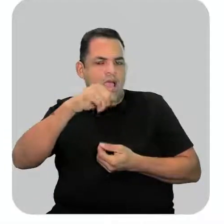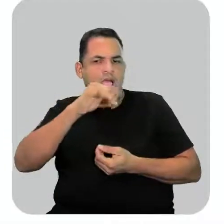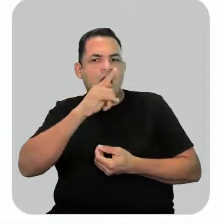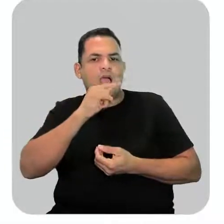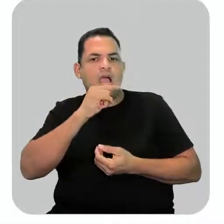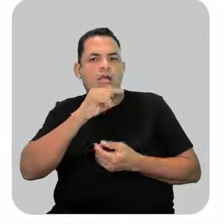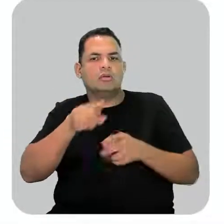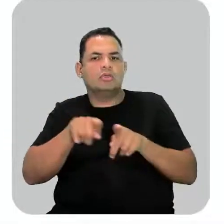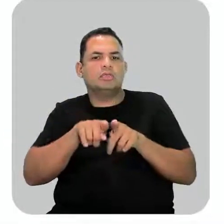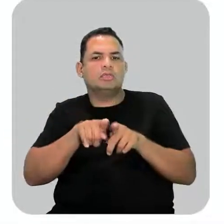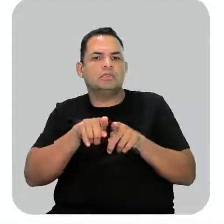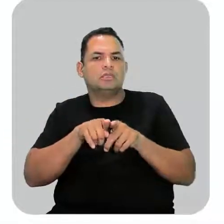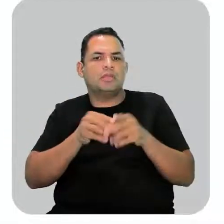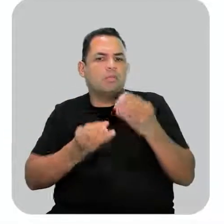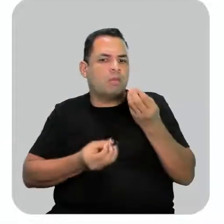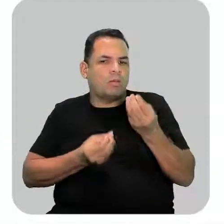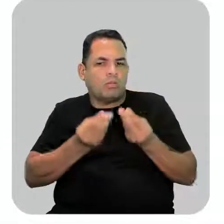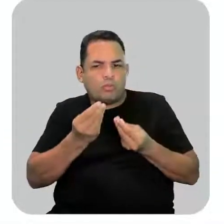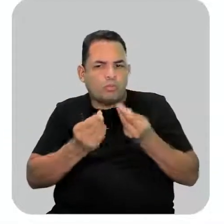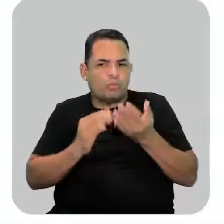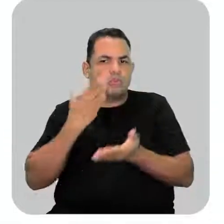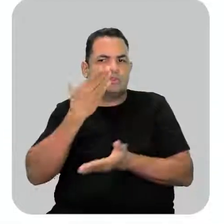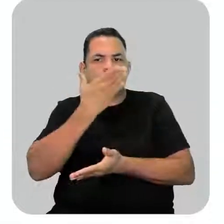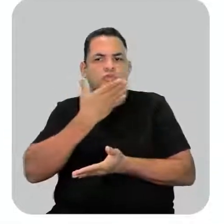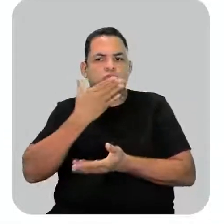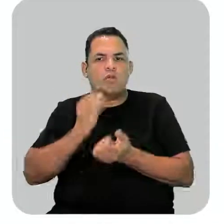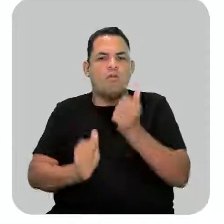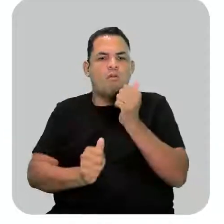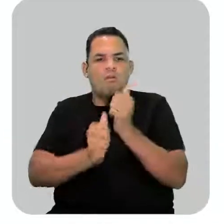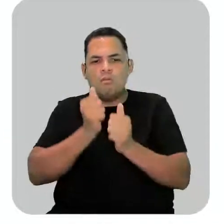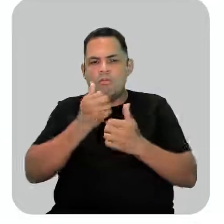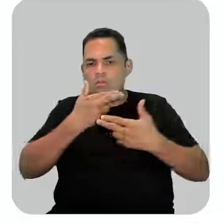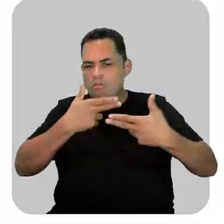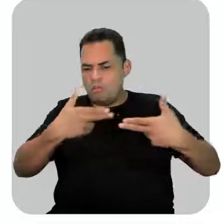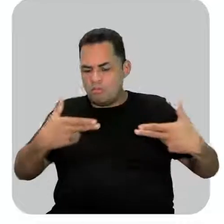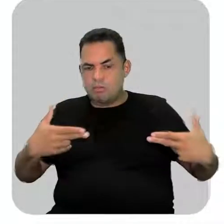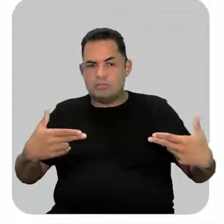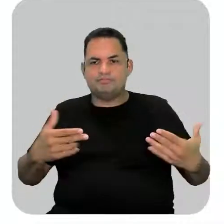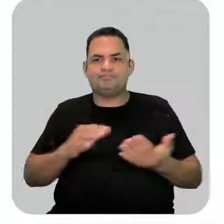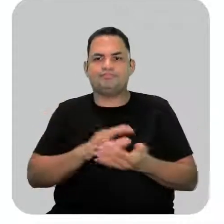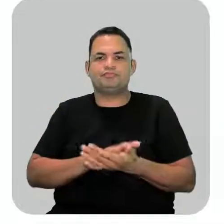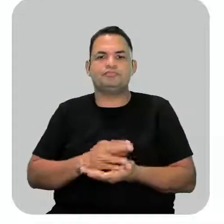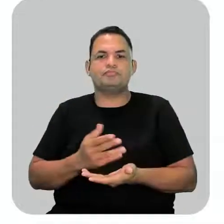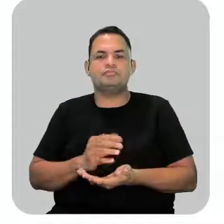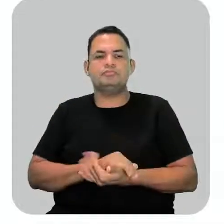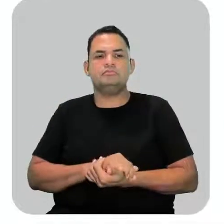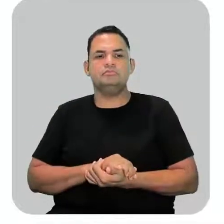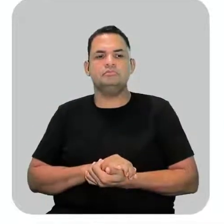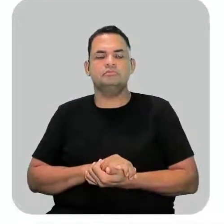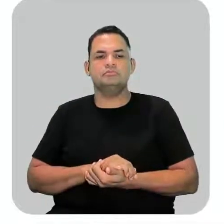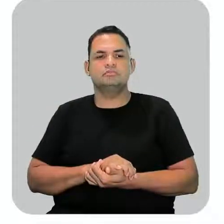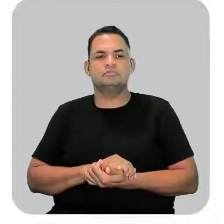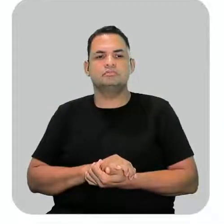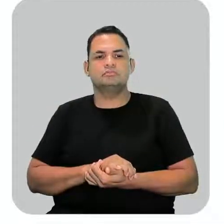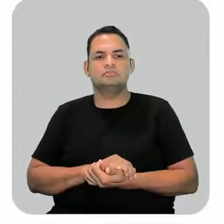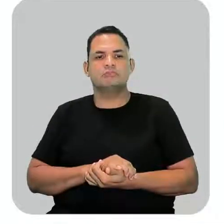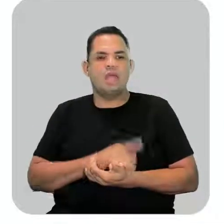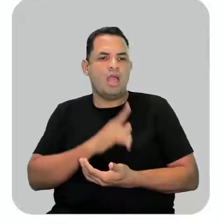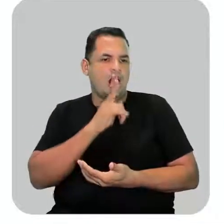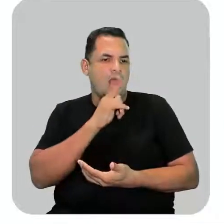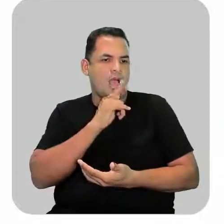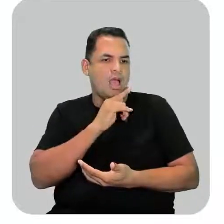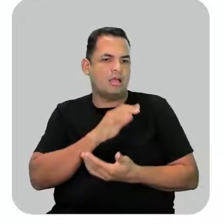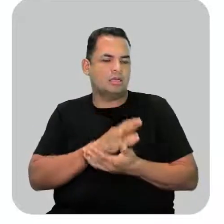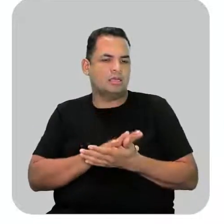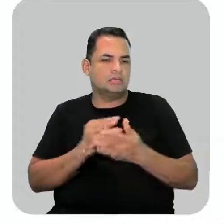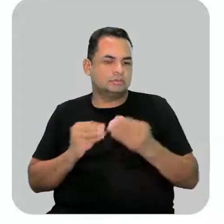açúcares ou cereais. Aqui a gente vê que no Brasil ele é preparado a partir pela fermentação da cana-de-açúcar. Aqui, por hidratação, nós temos